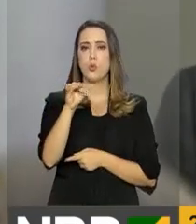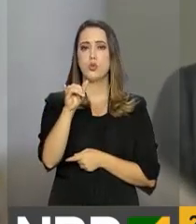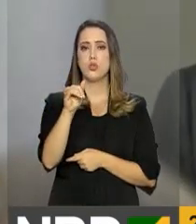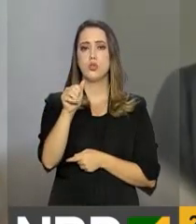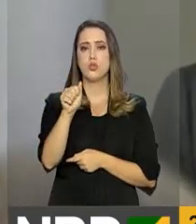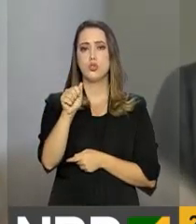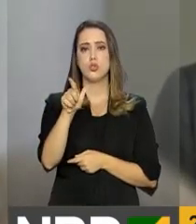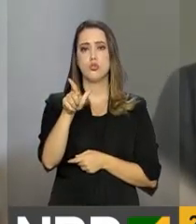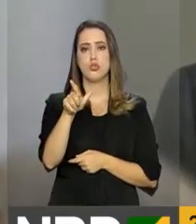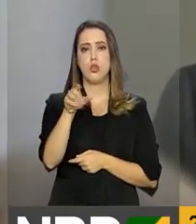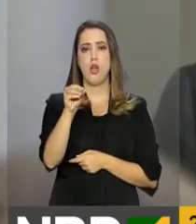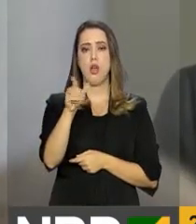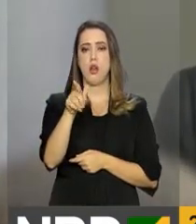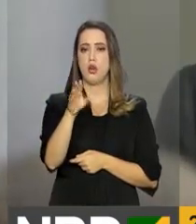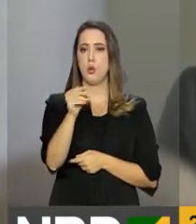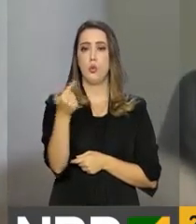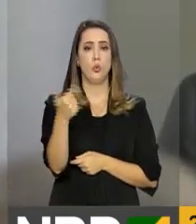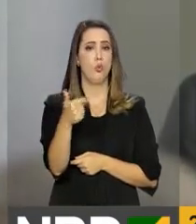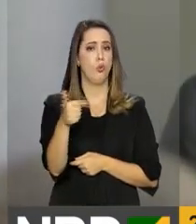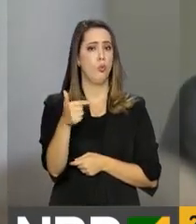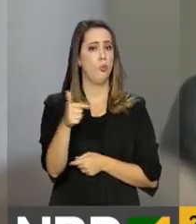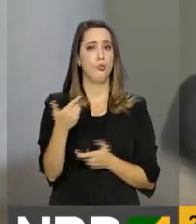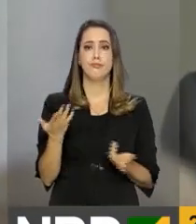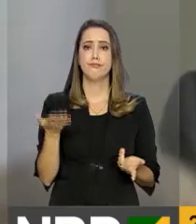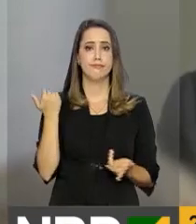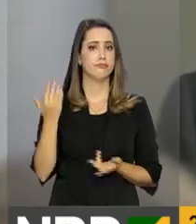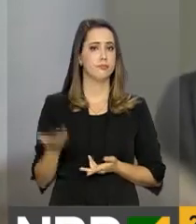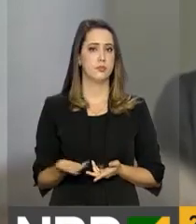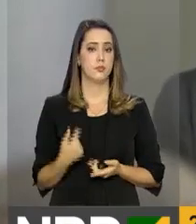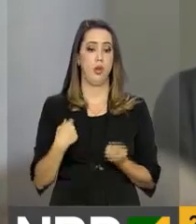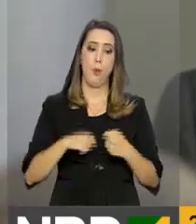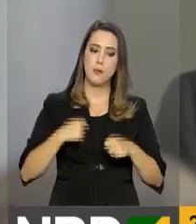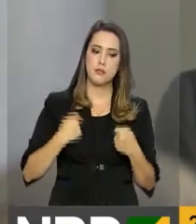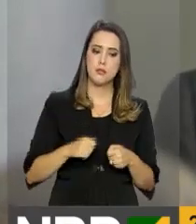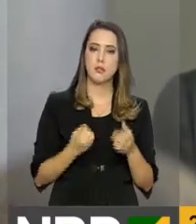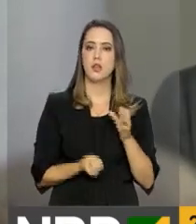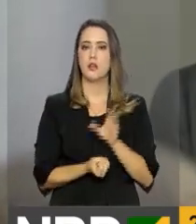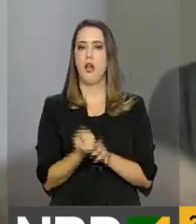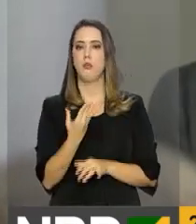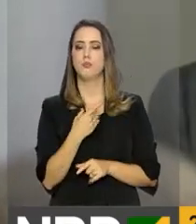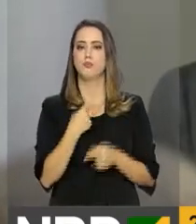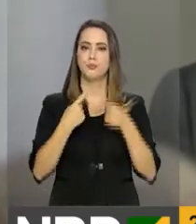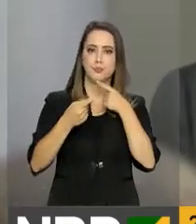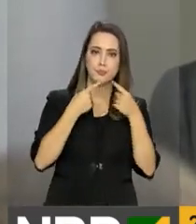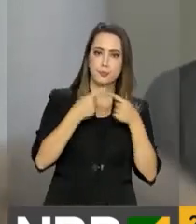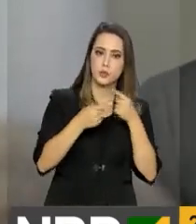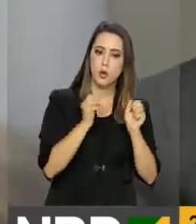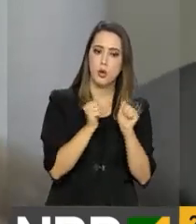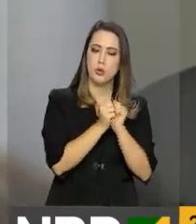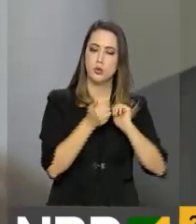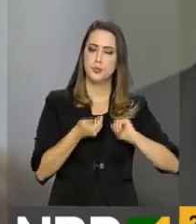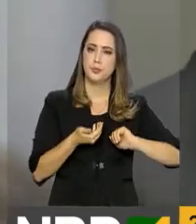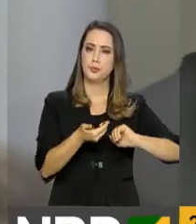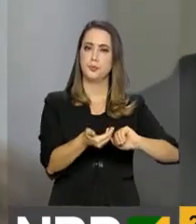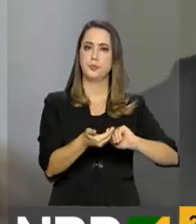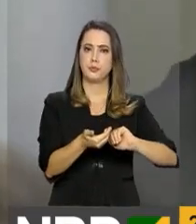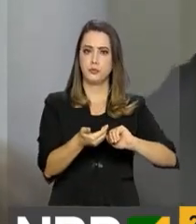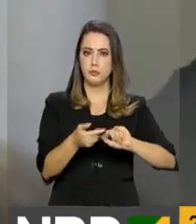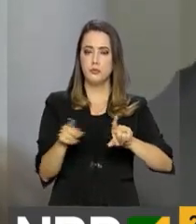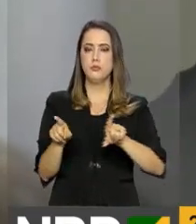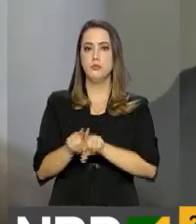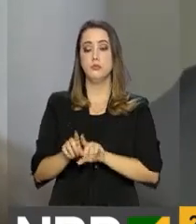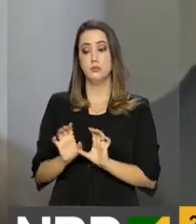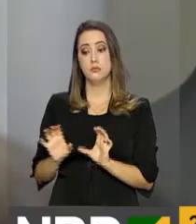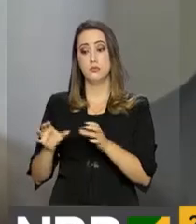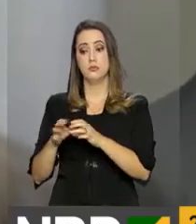em momento algum do governo. Então, eu estabeleci um diálogo muito produtivo com o Congresso Nacional e, volto a dizer, com a